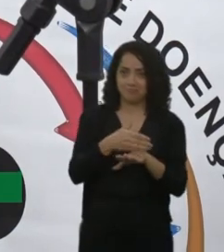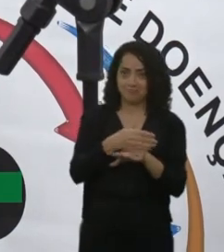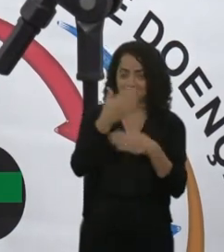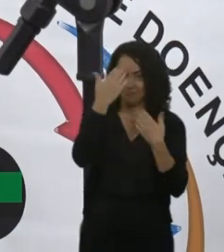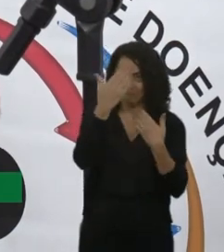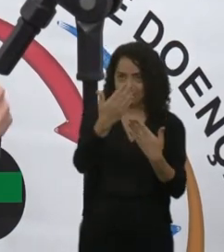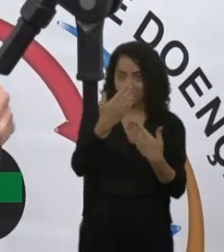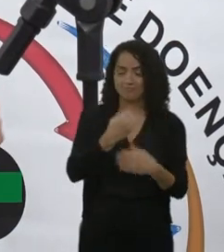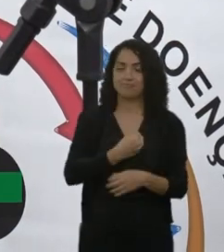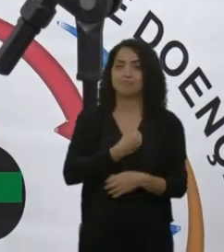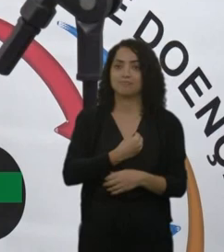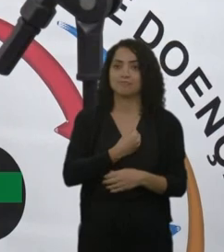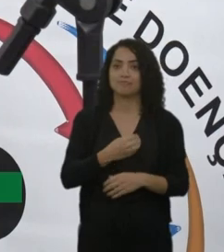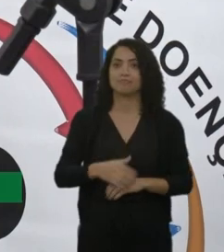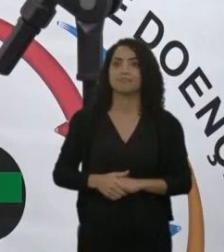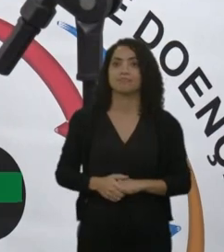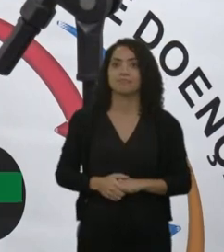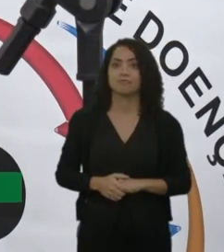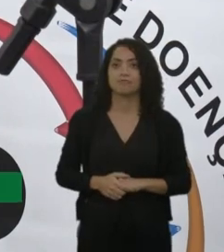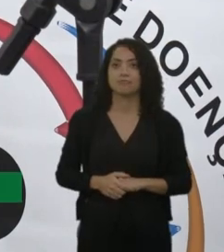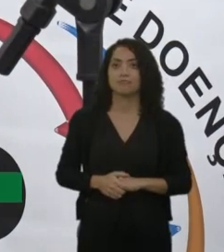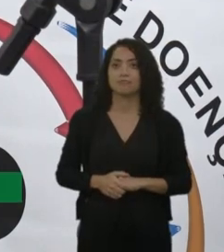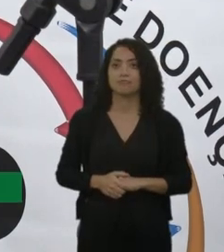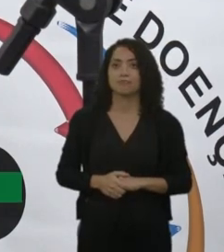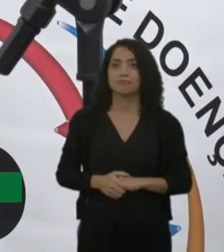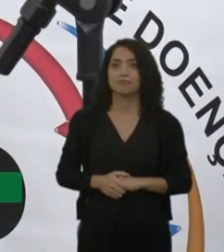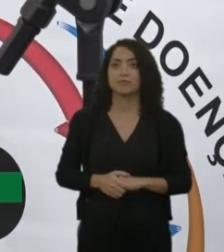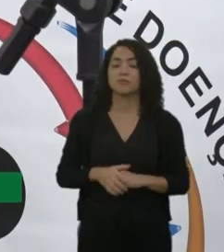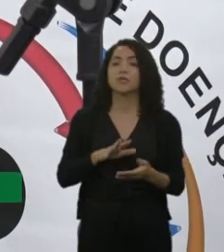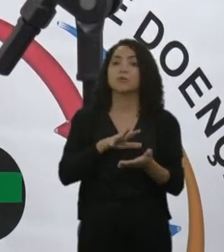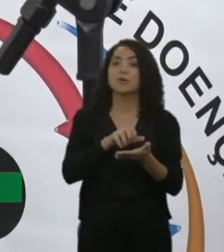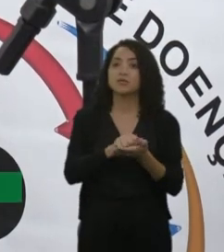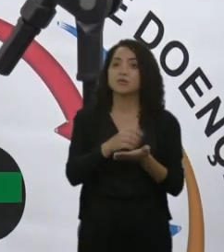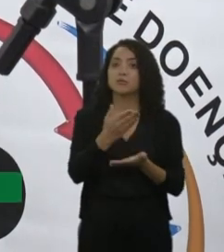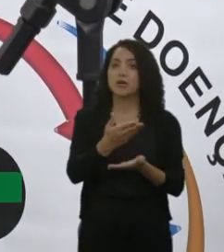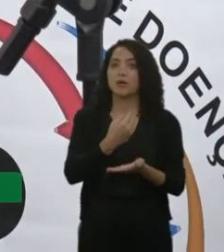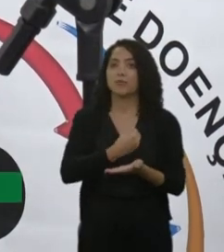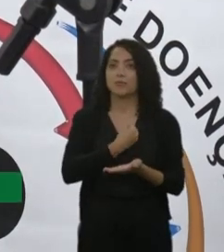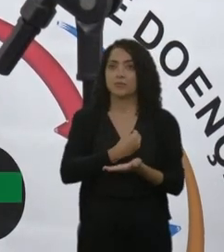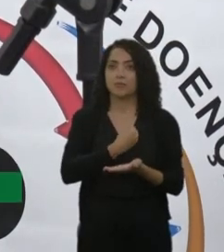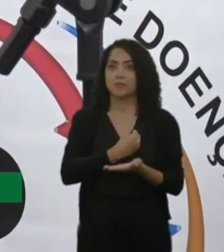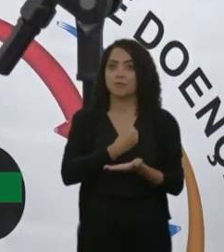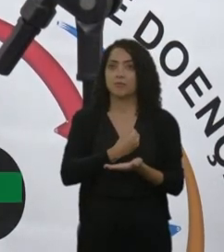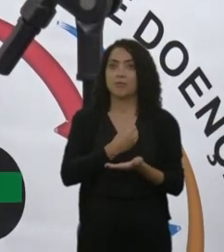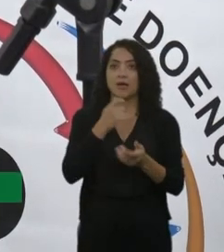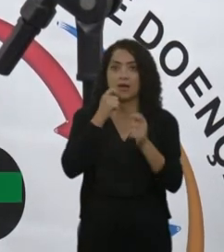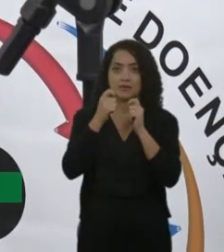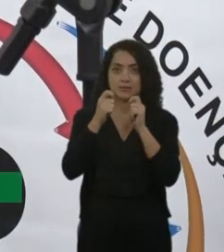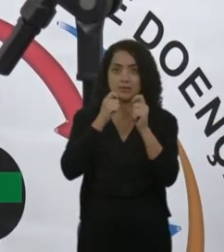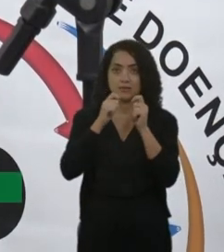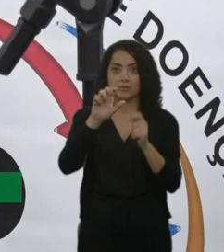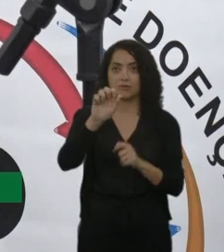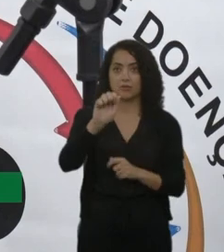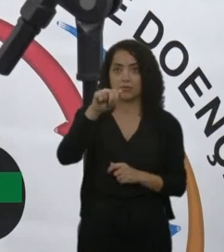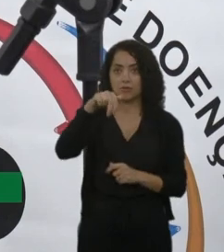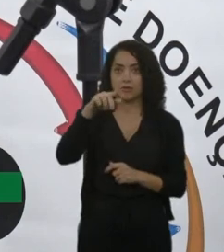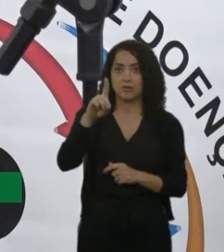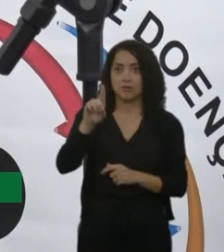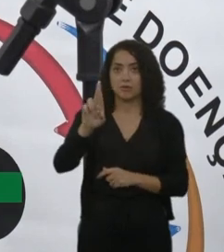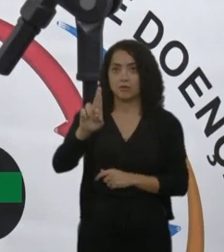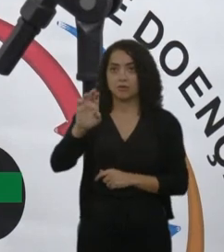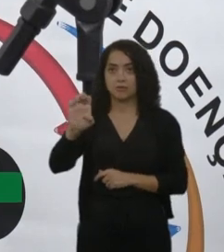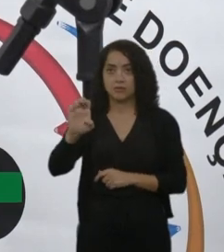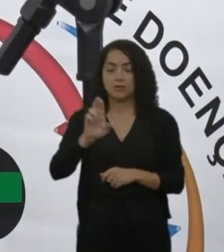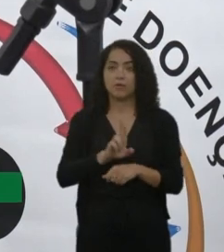presença, Jaqueline Reginato. Também registramos a presença do senhor assessor parlamentar André Henrique Lemos, neste